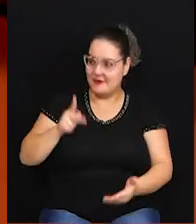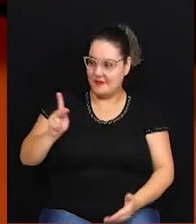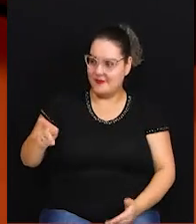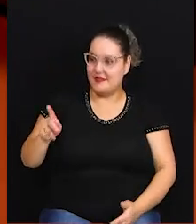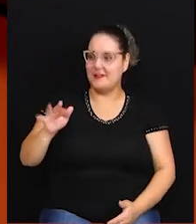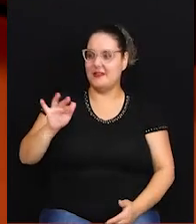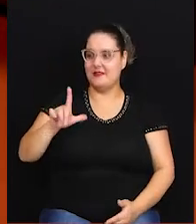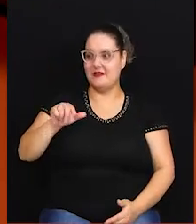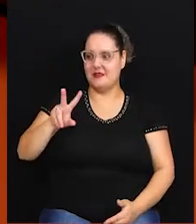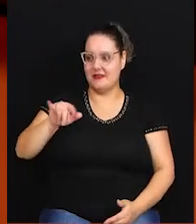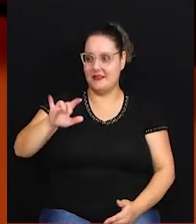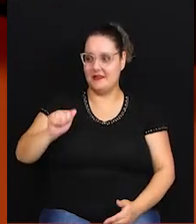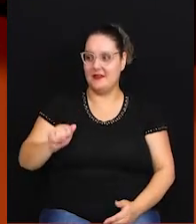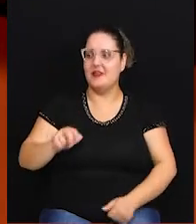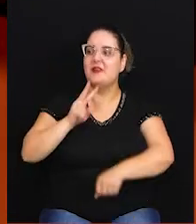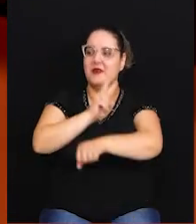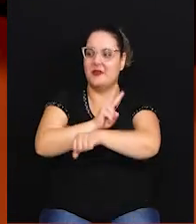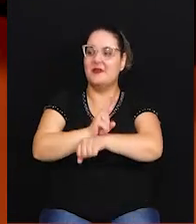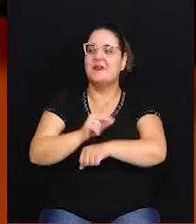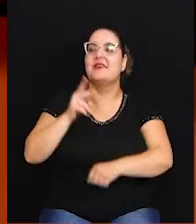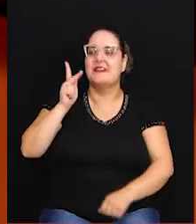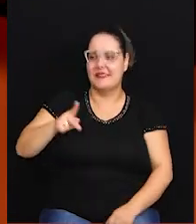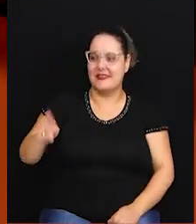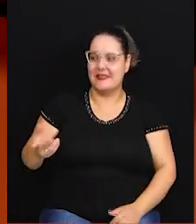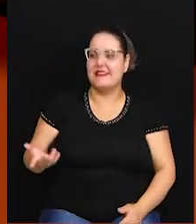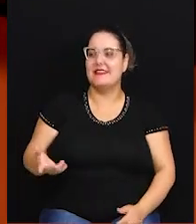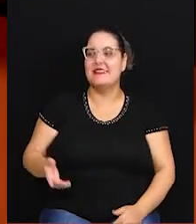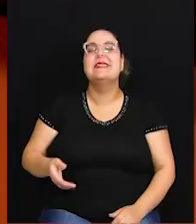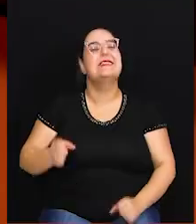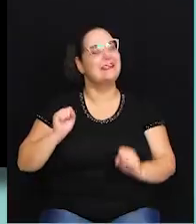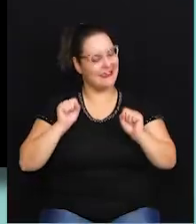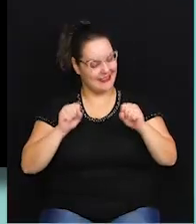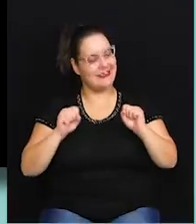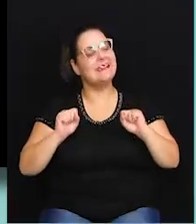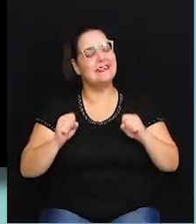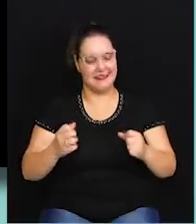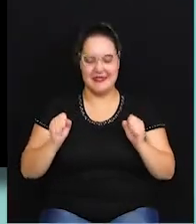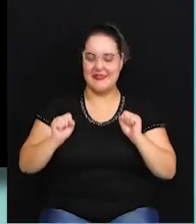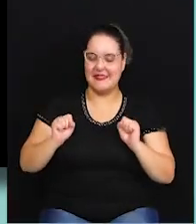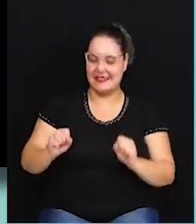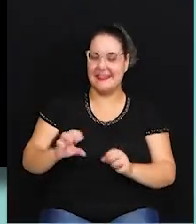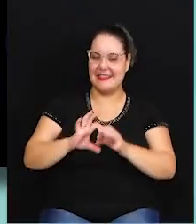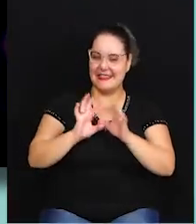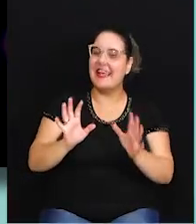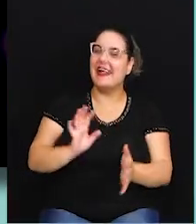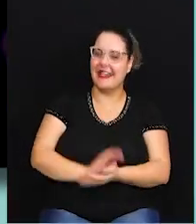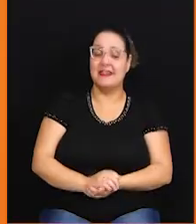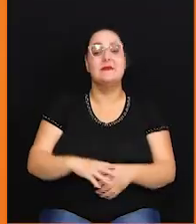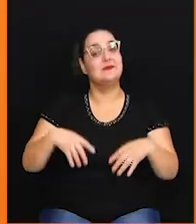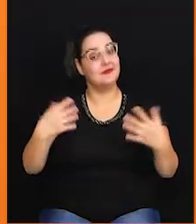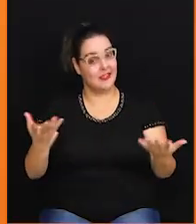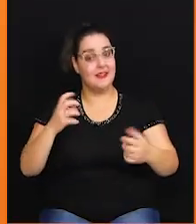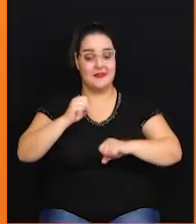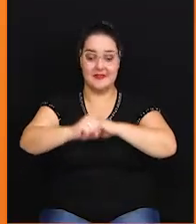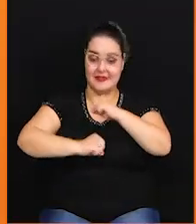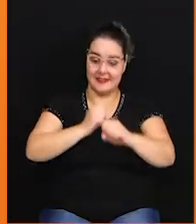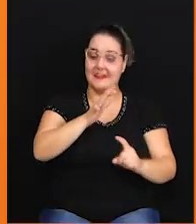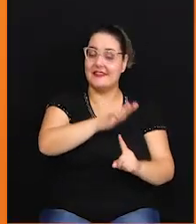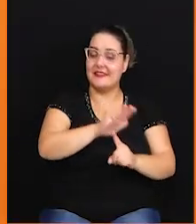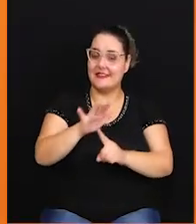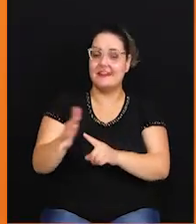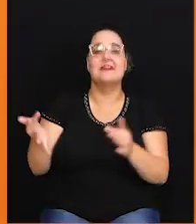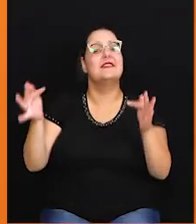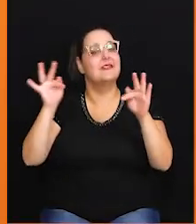vocês, e para a professora Flávia também. Cuida dessas meninas, hein, professora? Ah, pode deixar. E é isso, gente. Mais